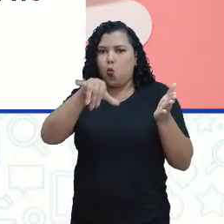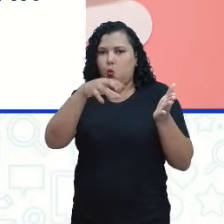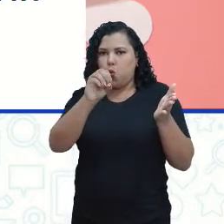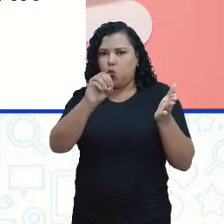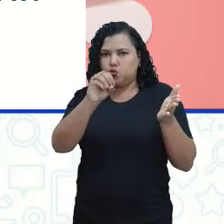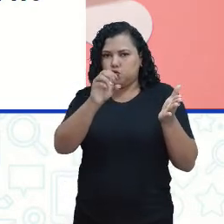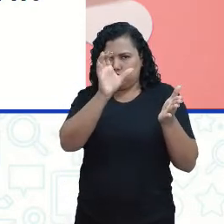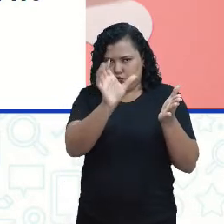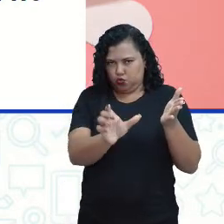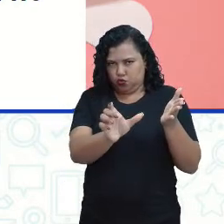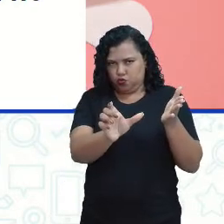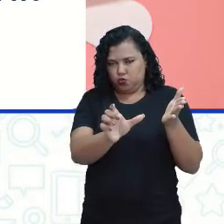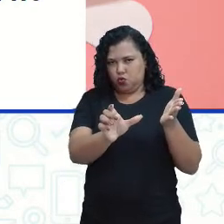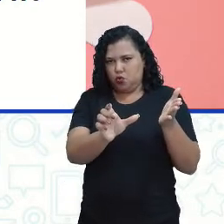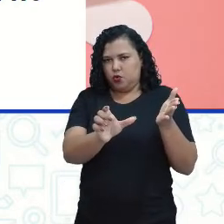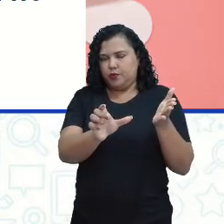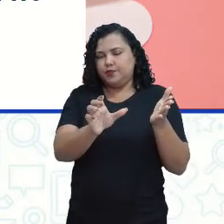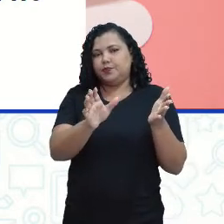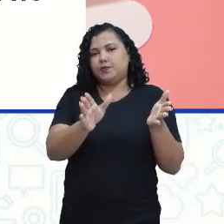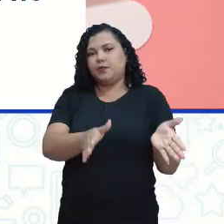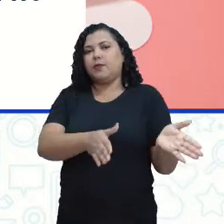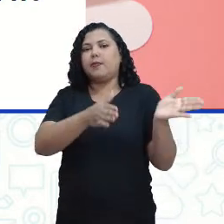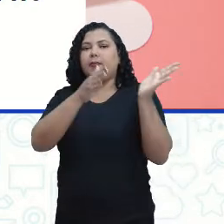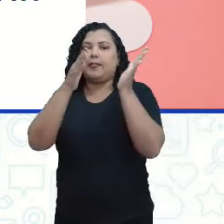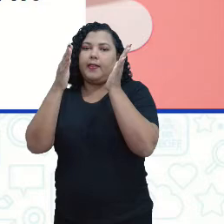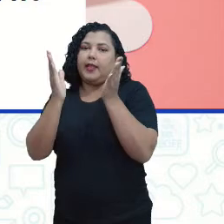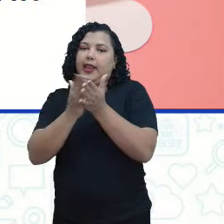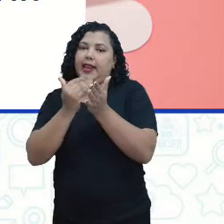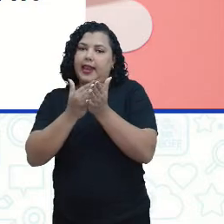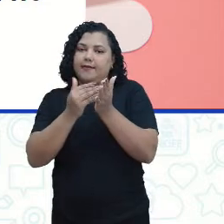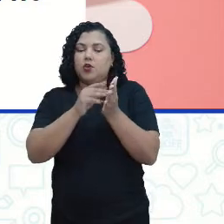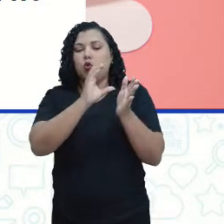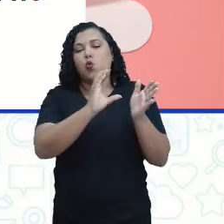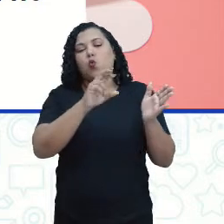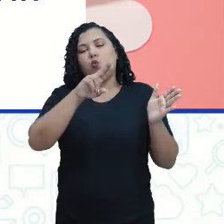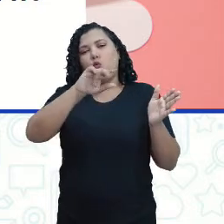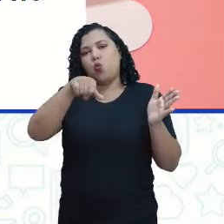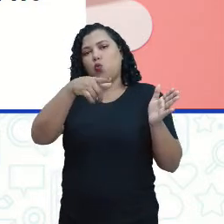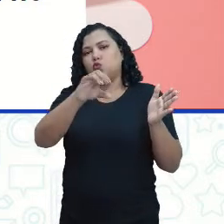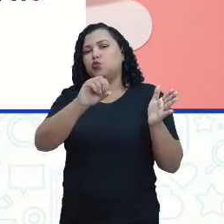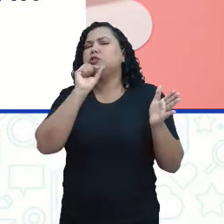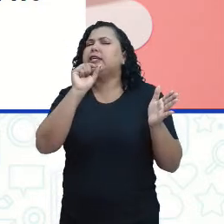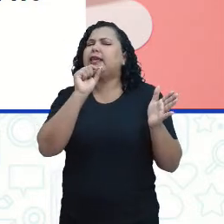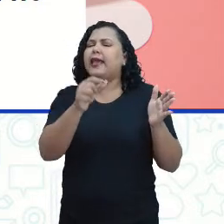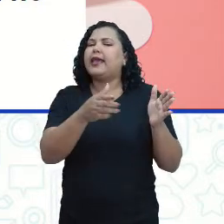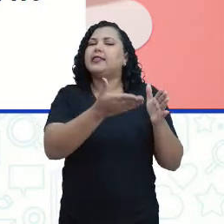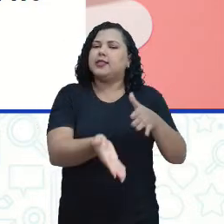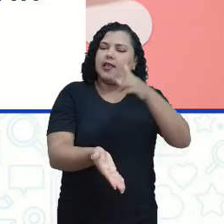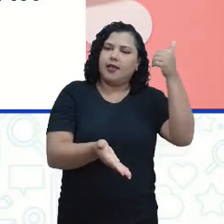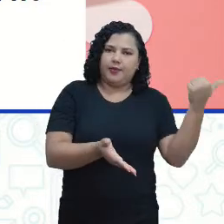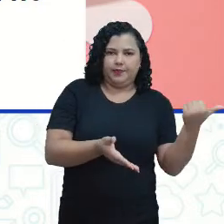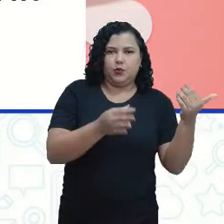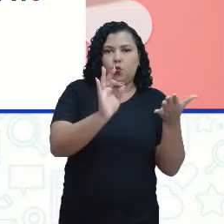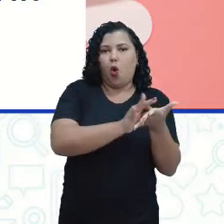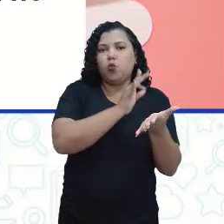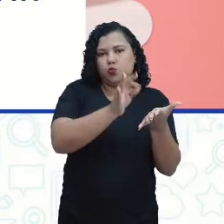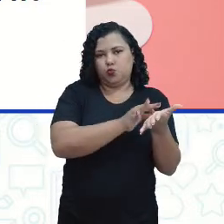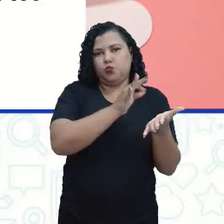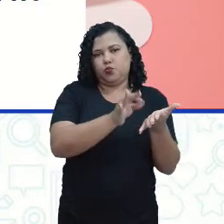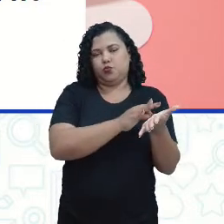um termo consequente. Mas, ó, cujo livro, o livro de quem? O livro do